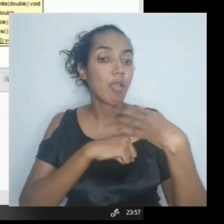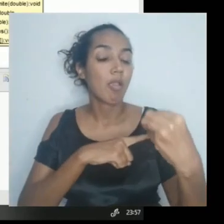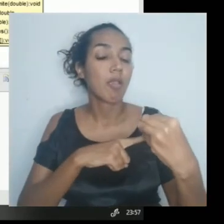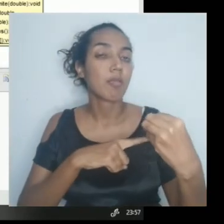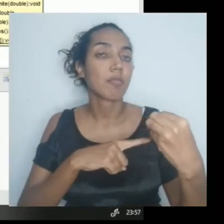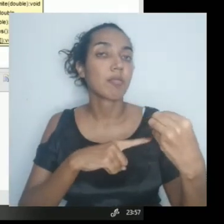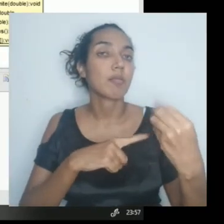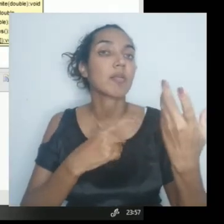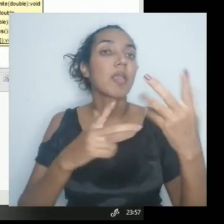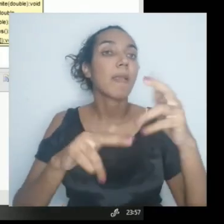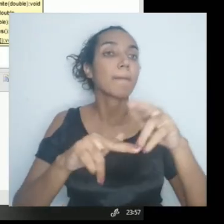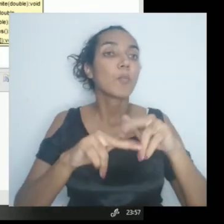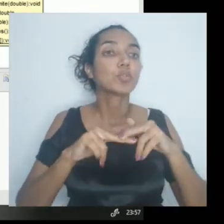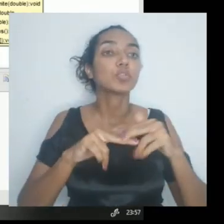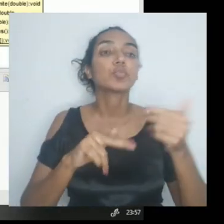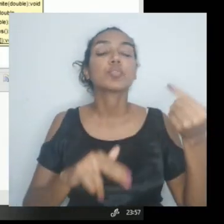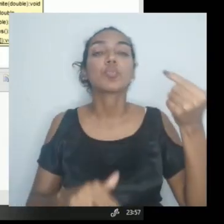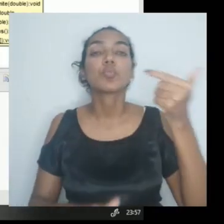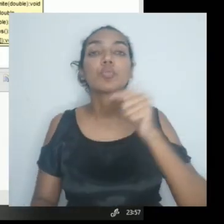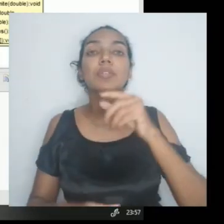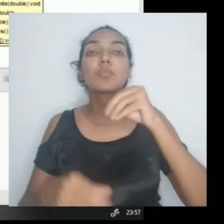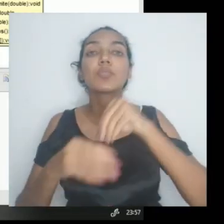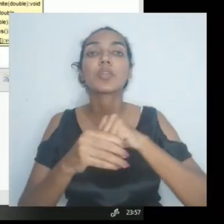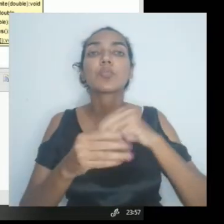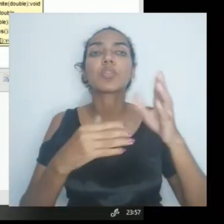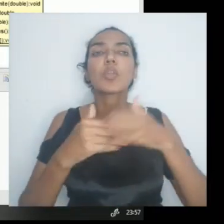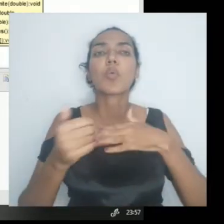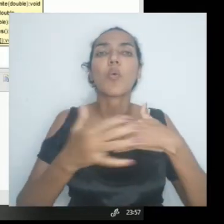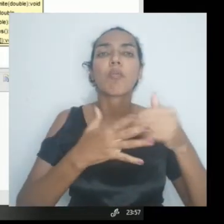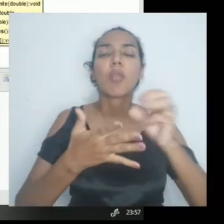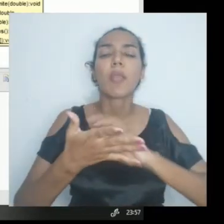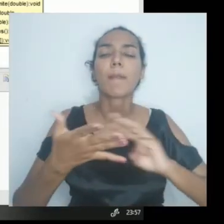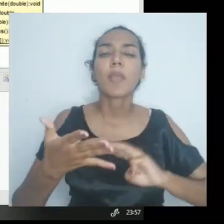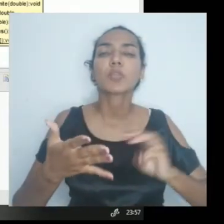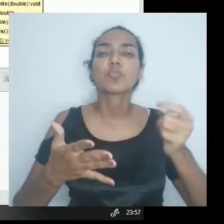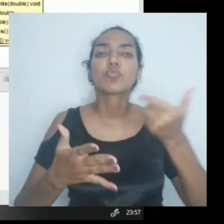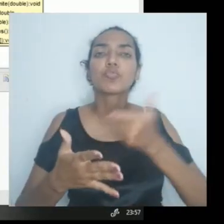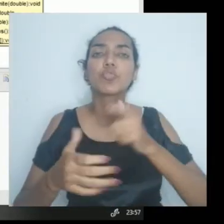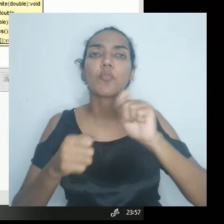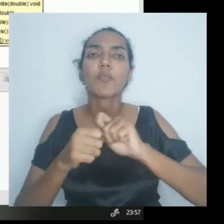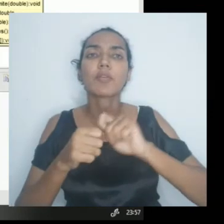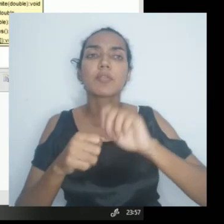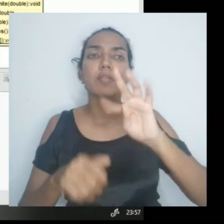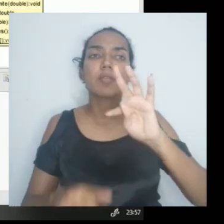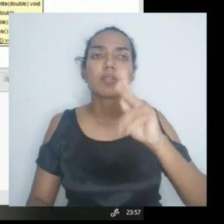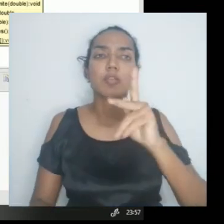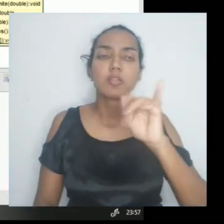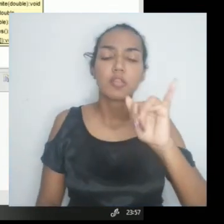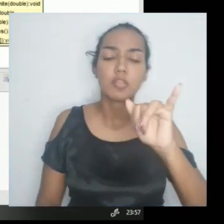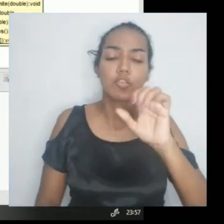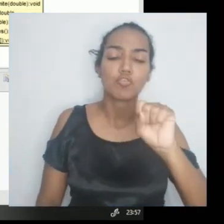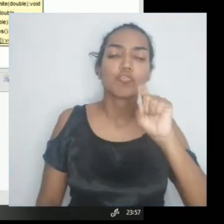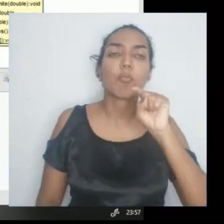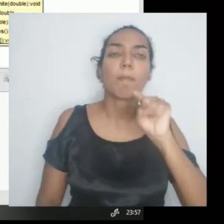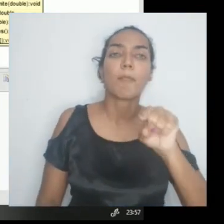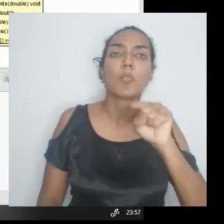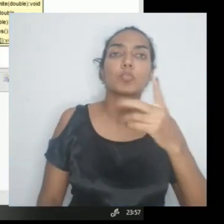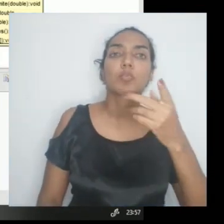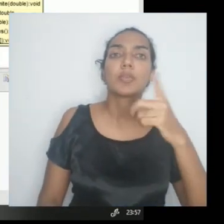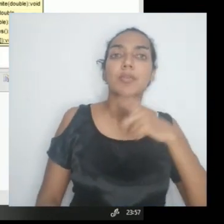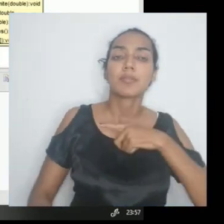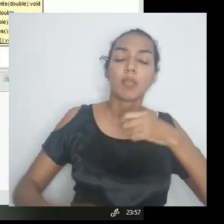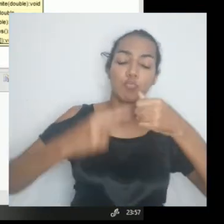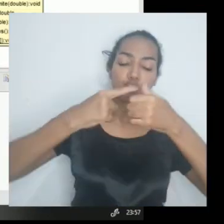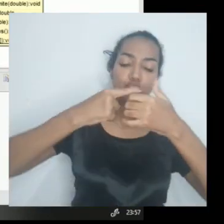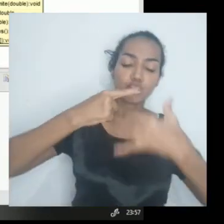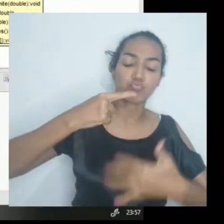e aparecem para mim métodos como getClass, como hashcode, como notify, como clone. Todos